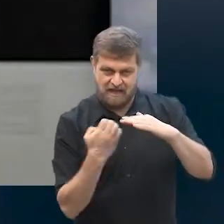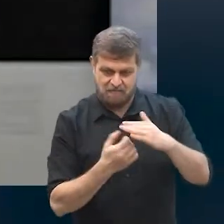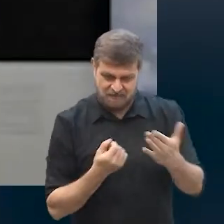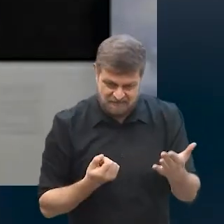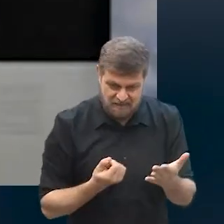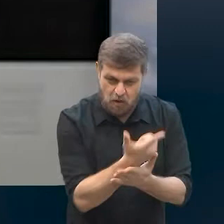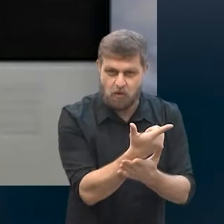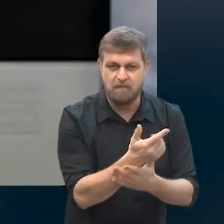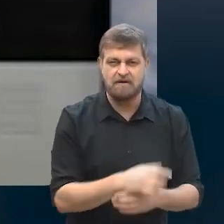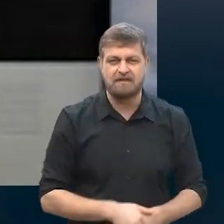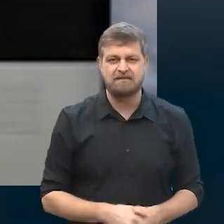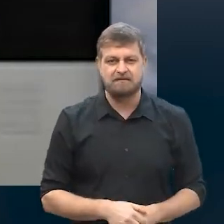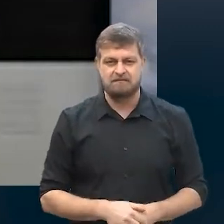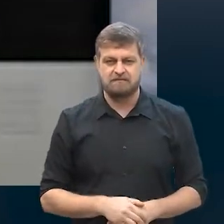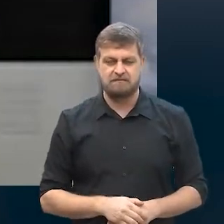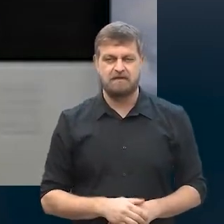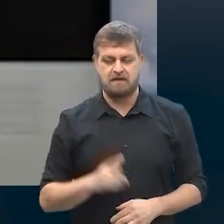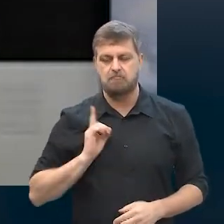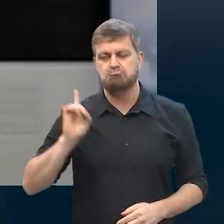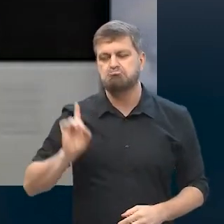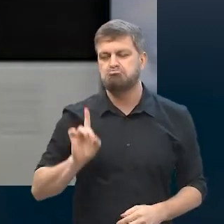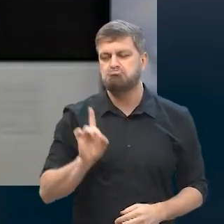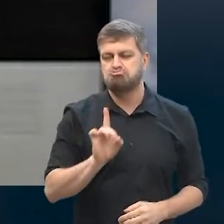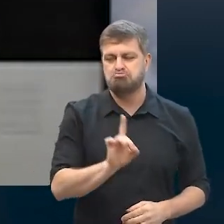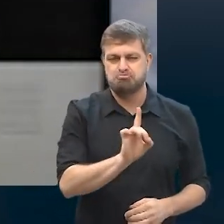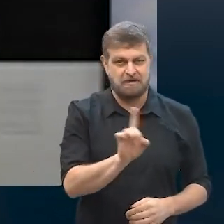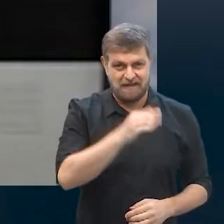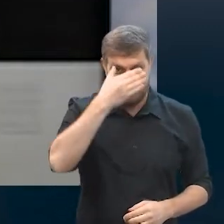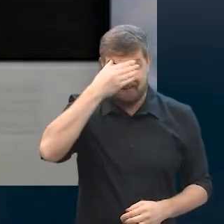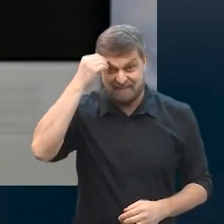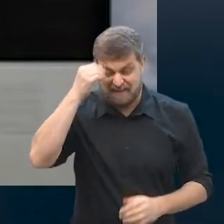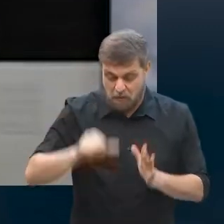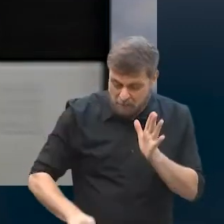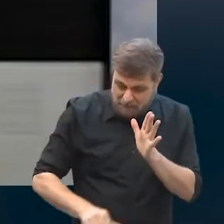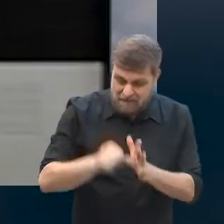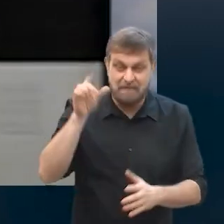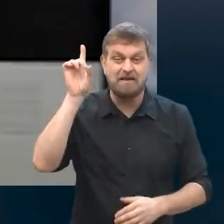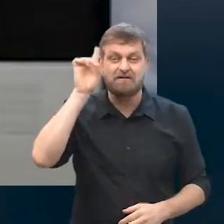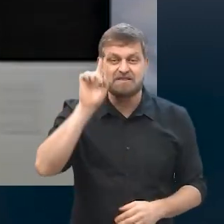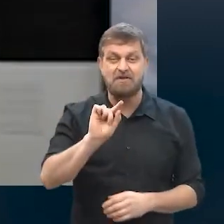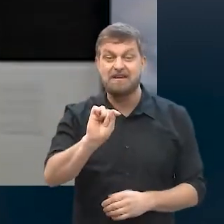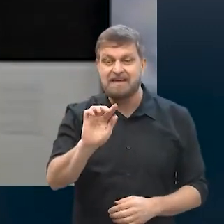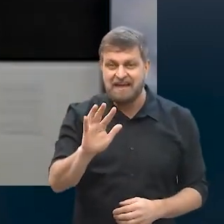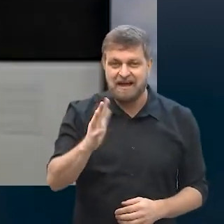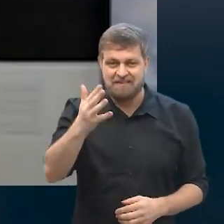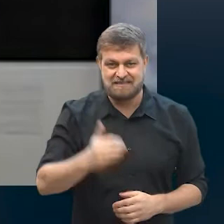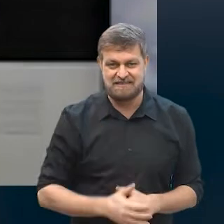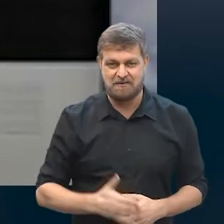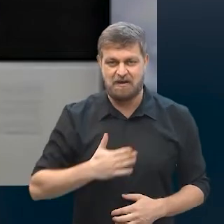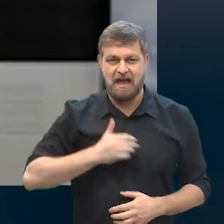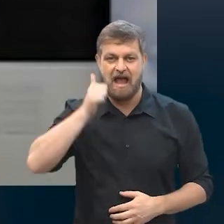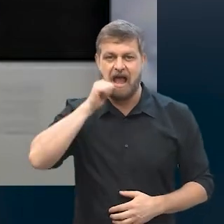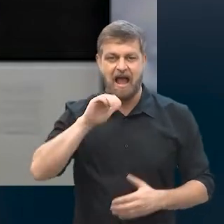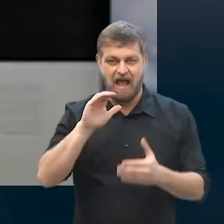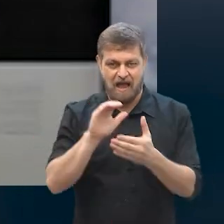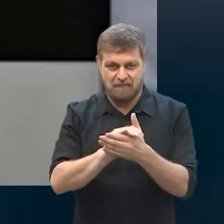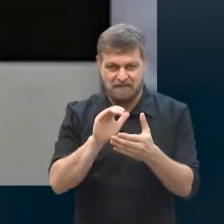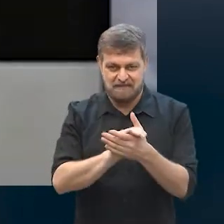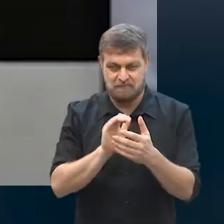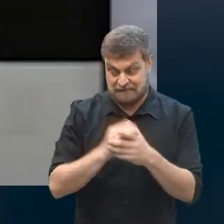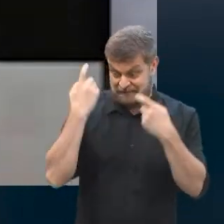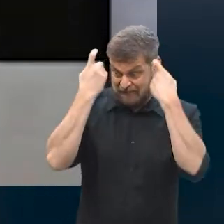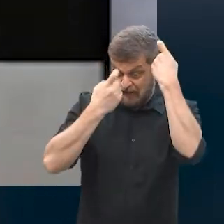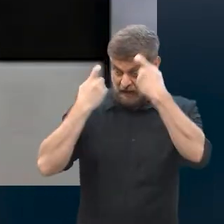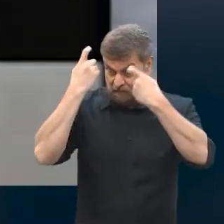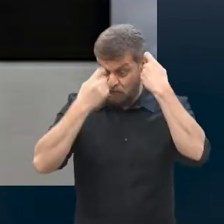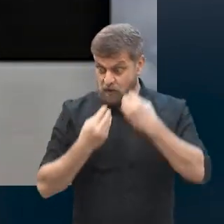fábrica, eu chegava na minha fábrica, eu nunca mais me esqueço, o primeiro dia, chegou minha esposa, tinha saído do banco, aquela preocupação do